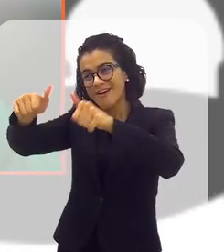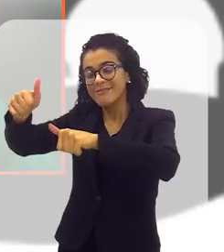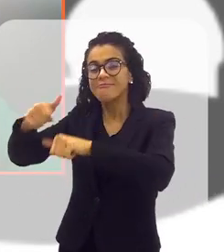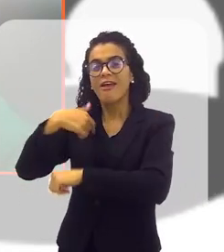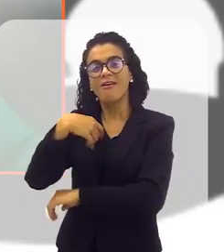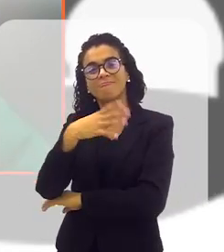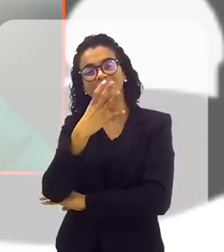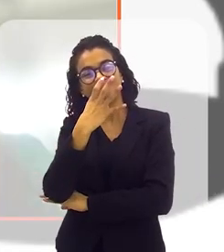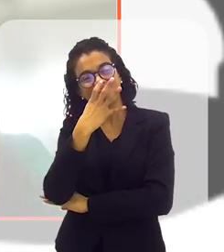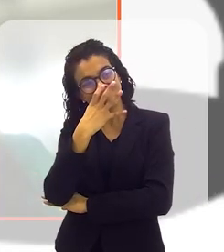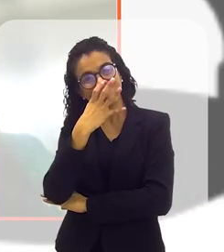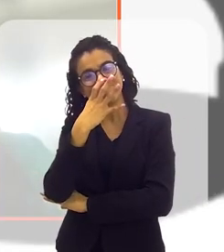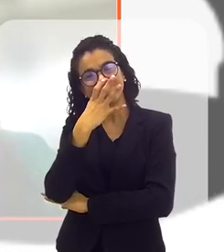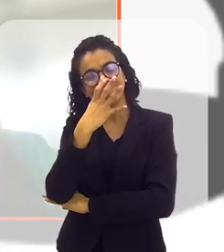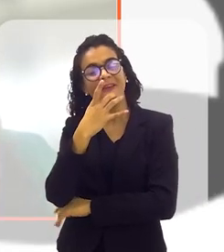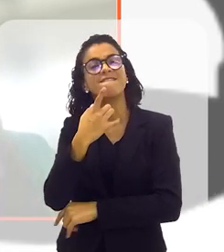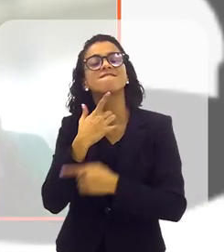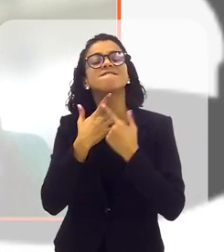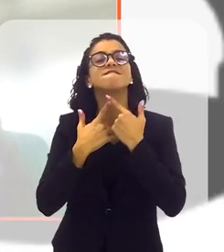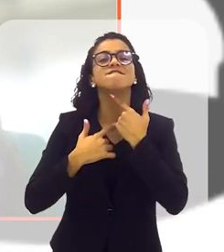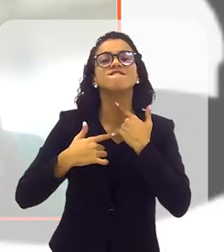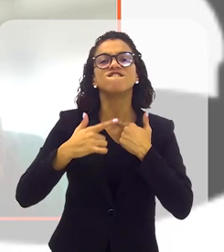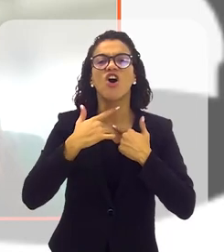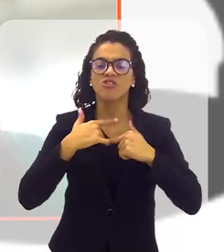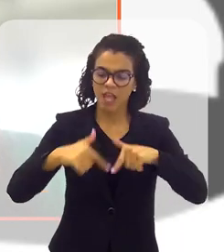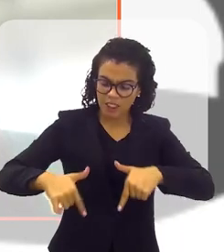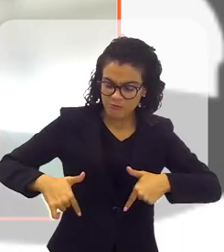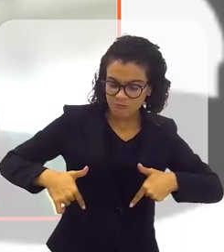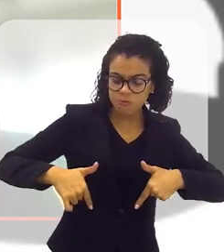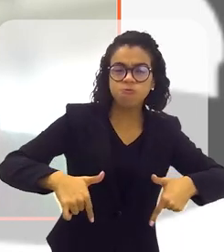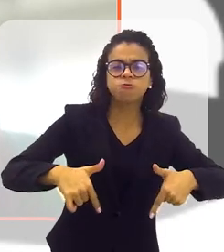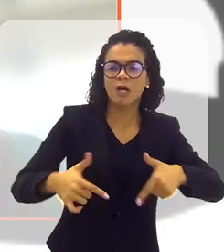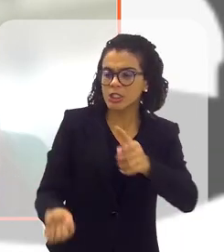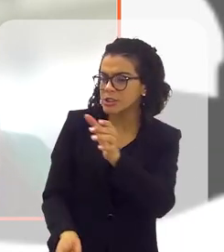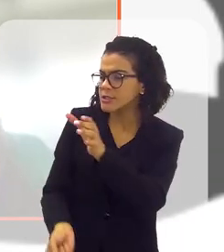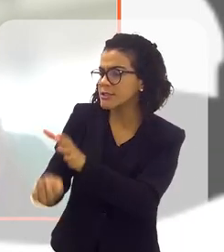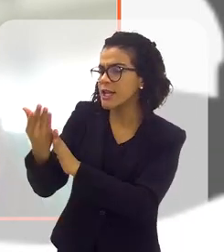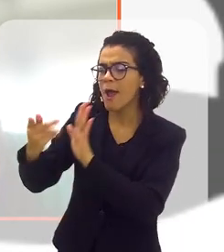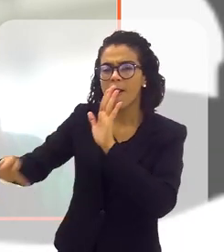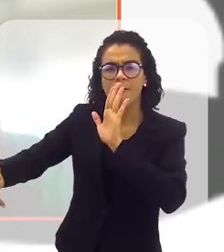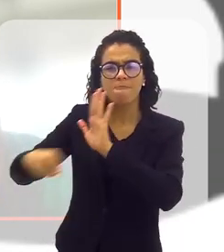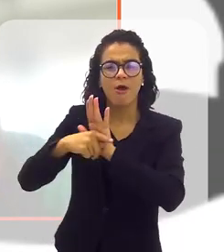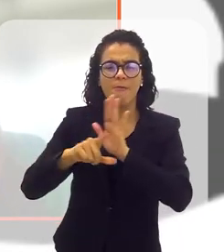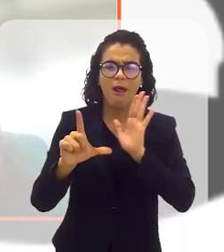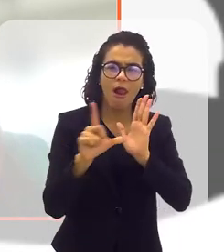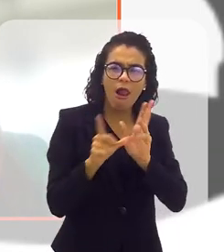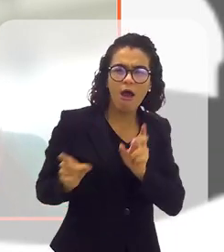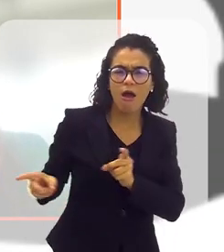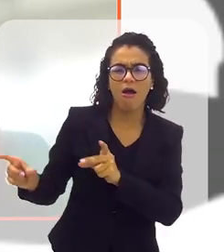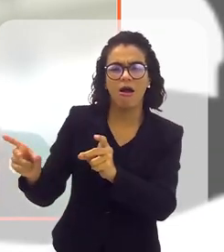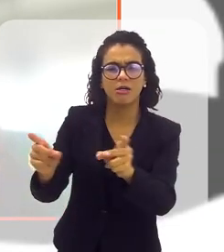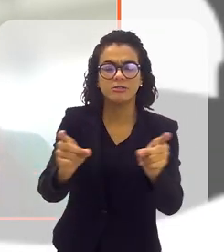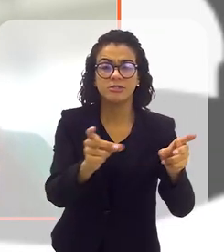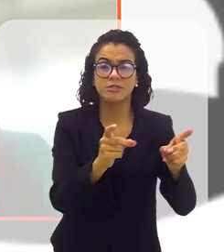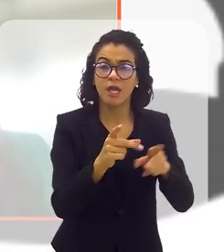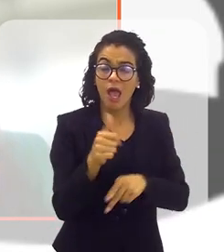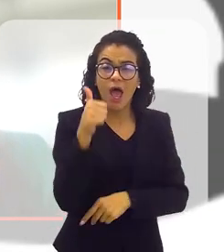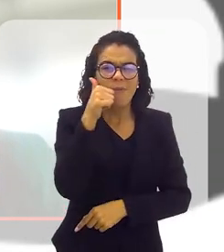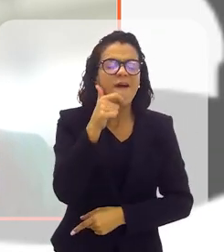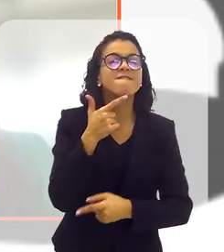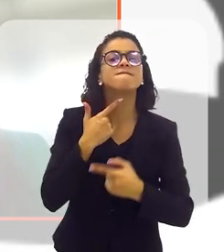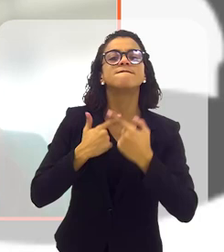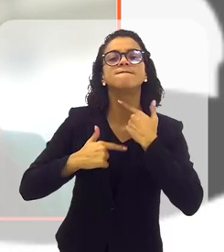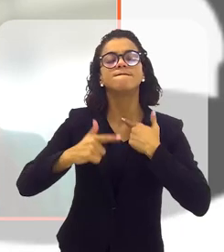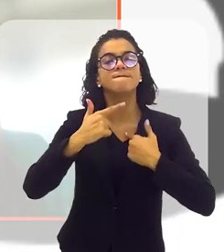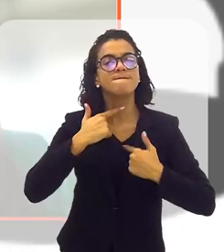pude ver a sede de empreender, a sede de construir um próprio negócio. Essas mulheres, elas saem